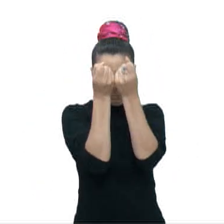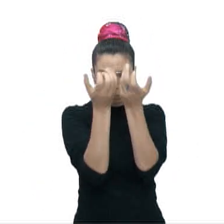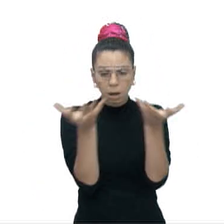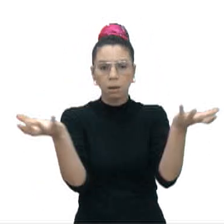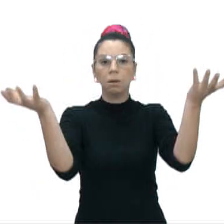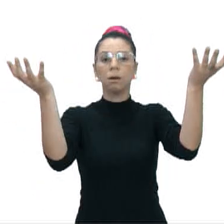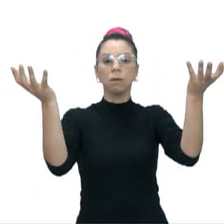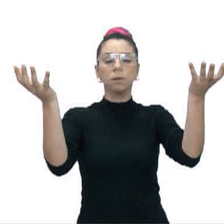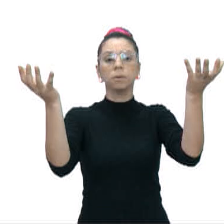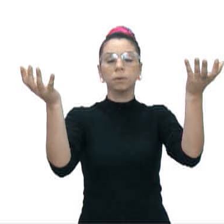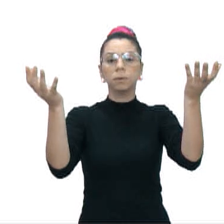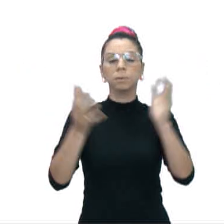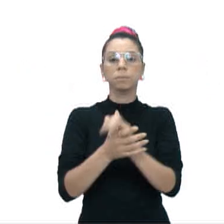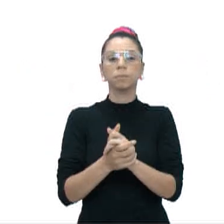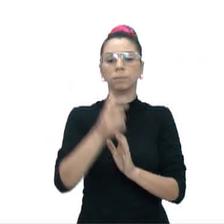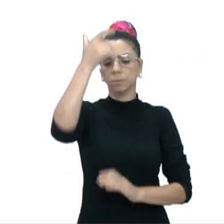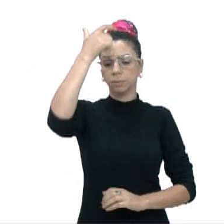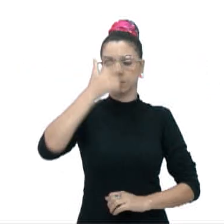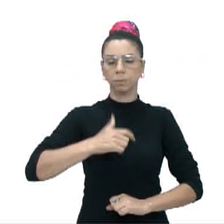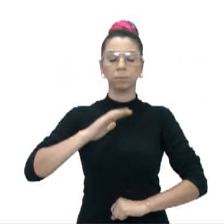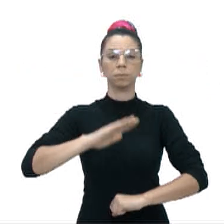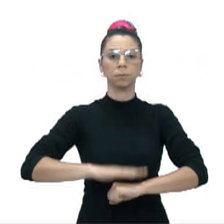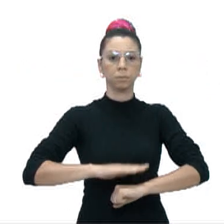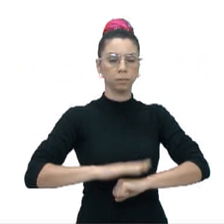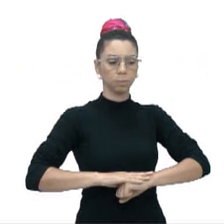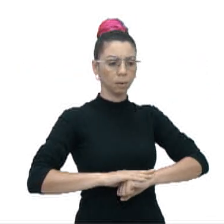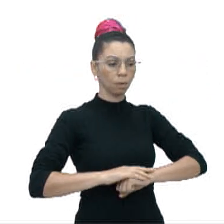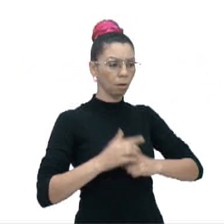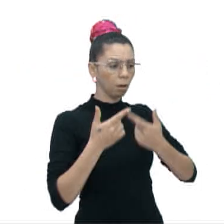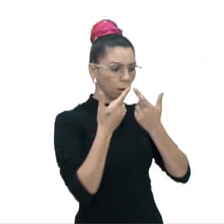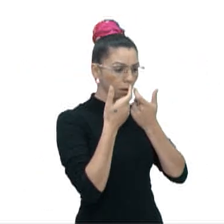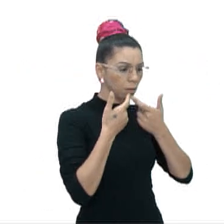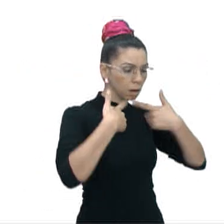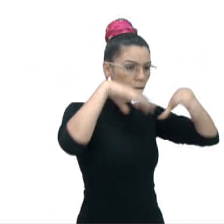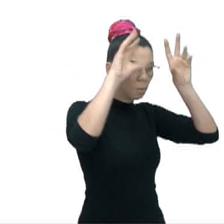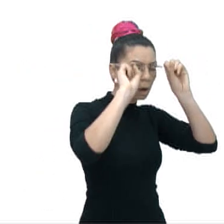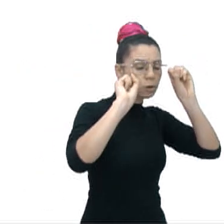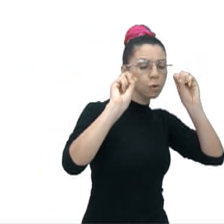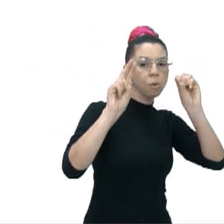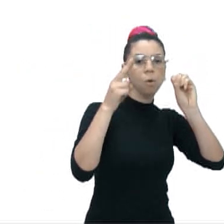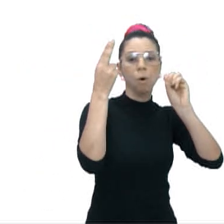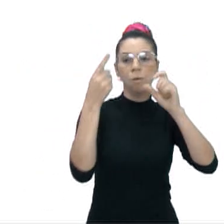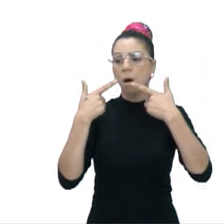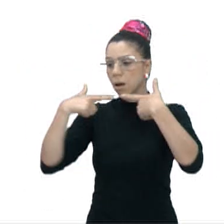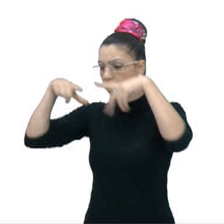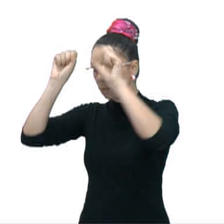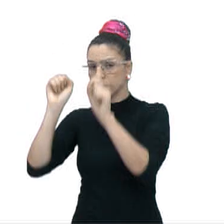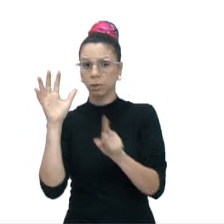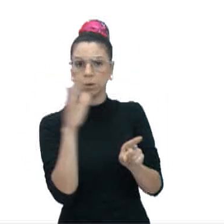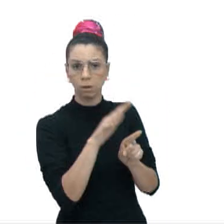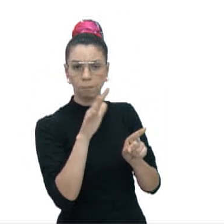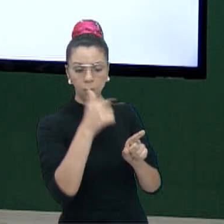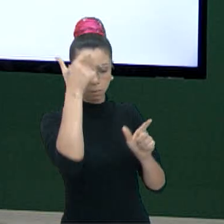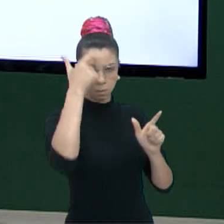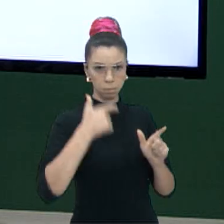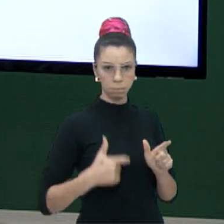finalmente, se é o sujeito que determina a linguagem e não o contrário. Então, pessoal,